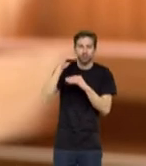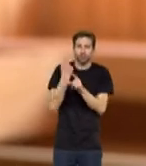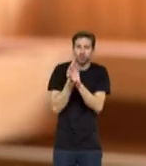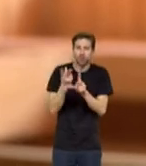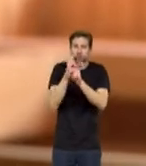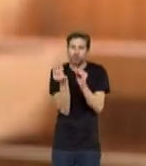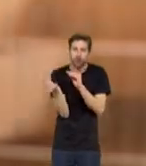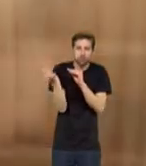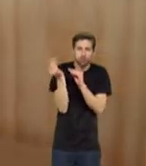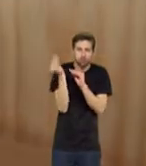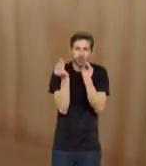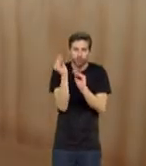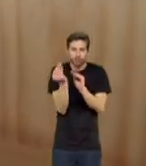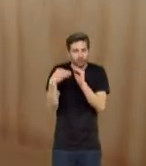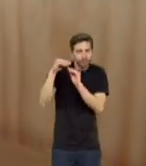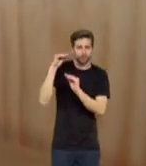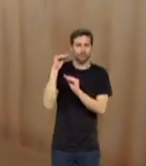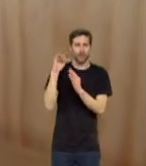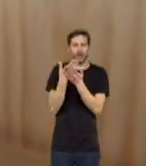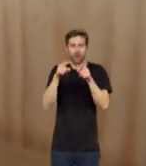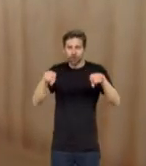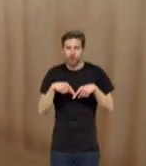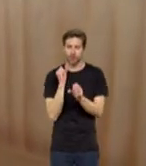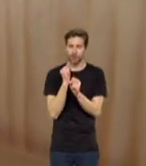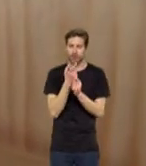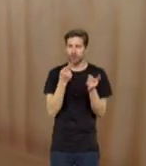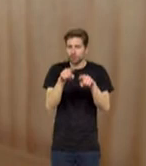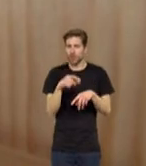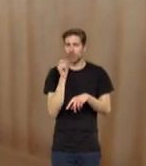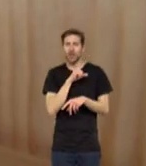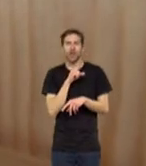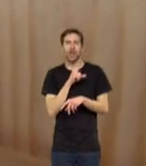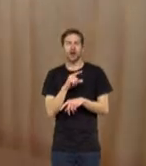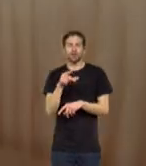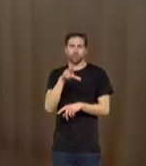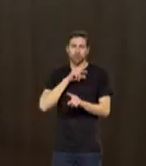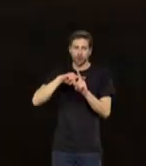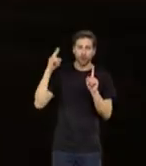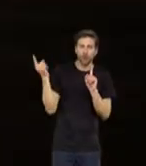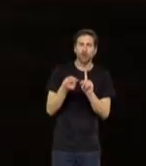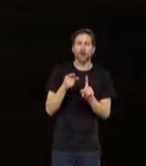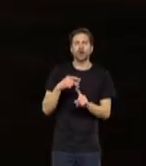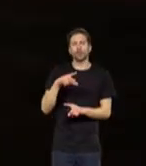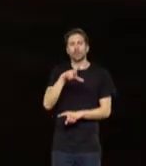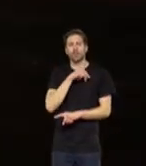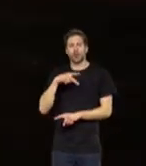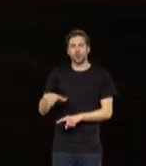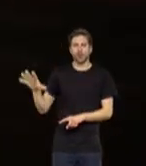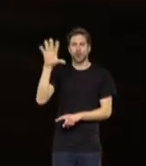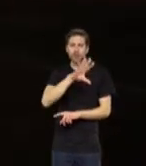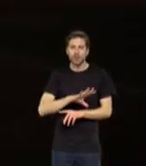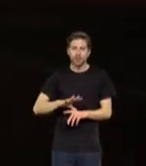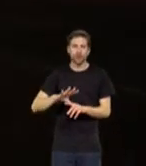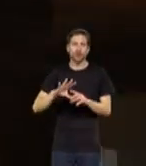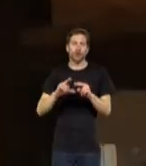precisamos para trabalhar neste sítio. Há um prémio anual, que é o Prémio Nacional de Reabilitação Urbana. Quando chegámos à